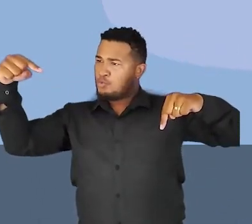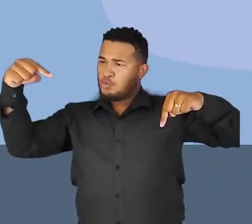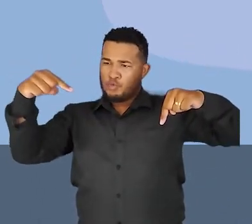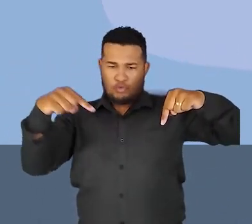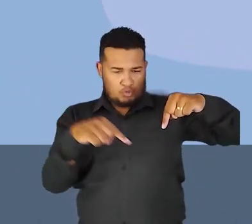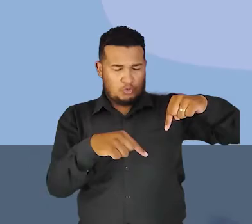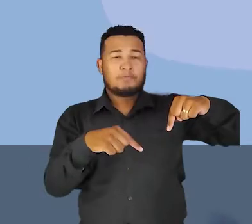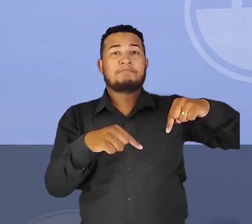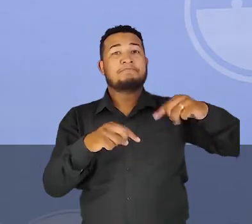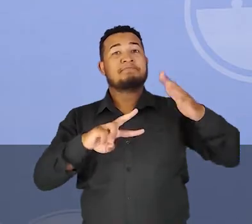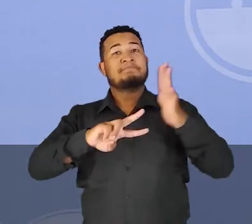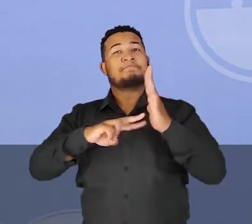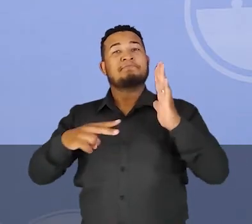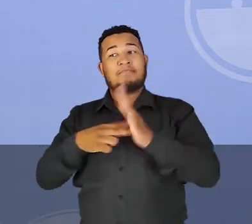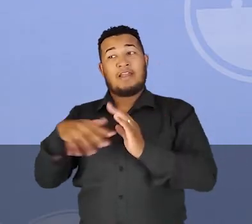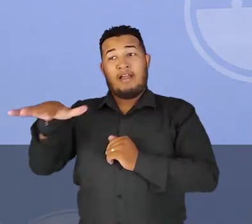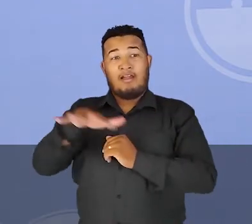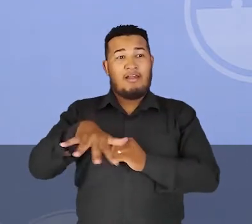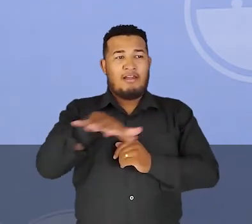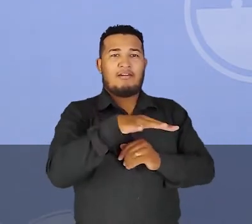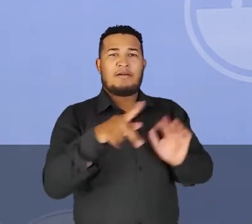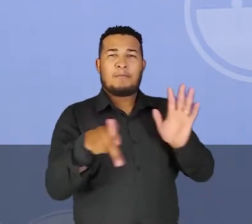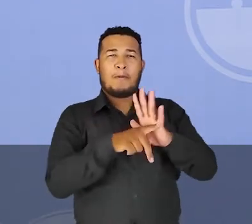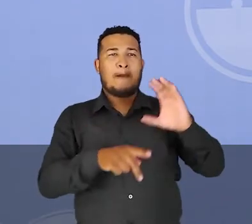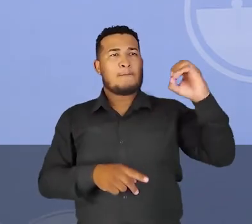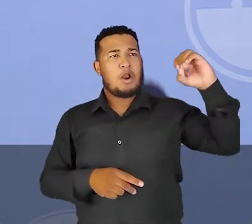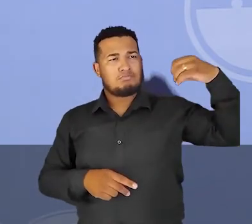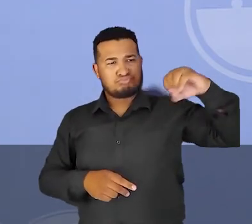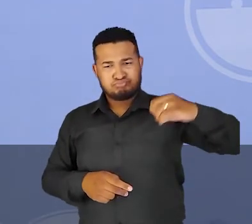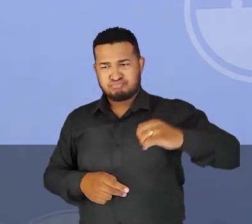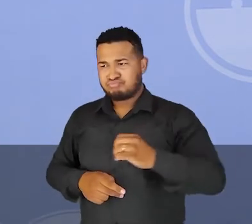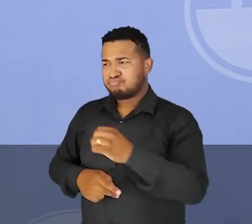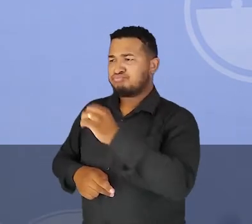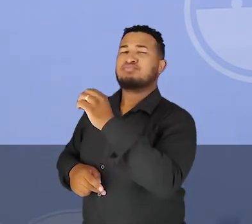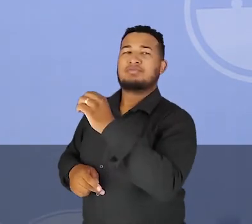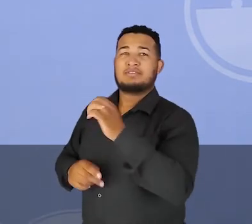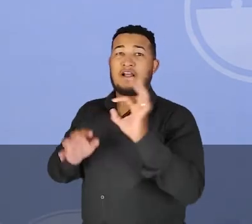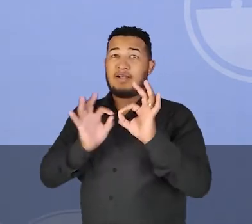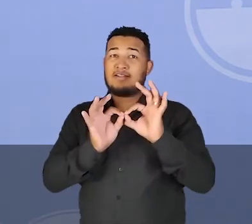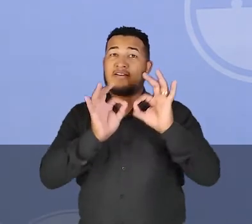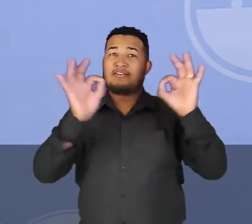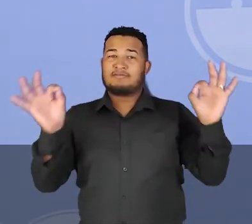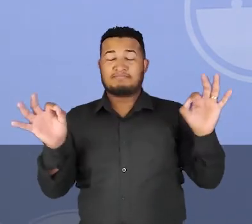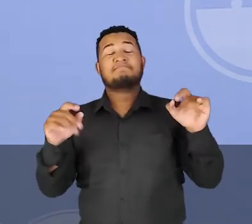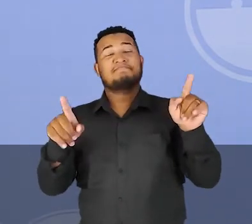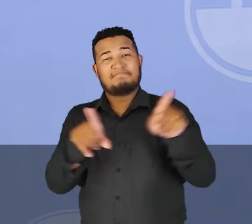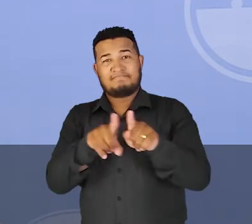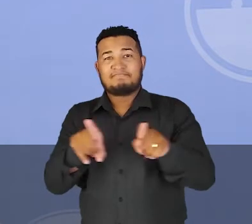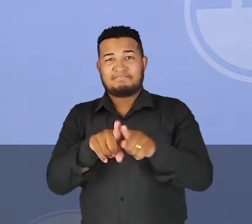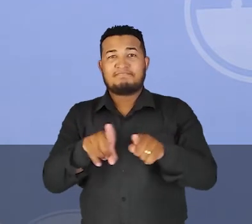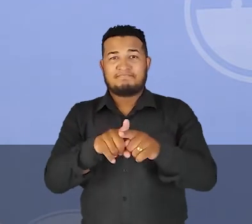nós aumentamos a região com que essa bolinha vai percorrer, a distância que ela vai ter que percorrer.